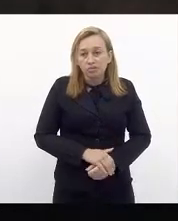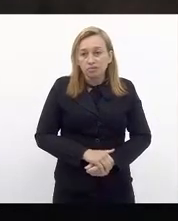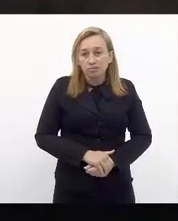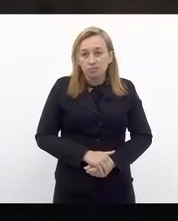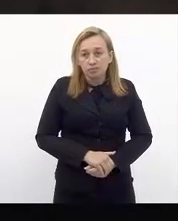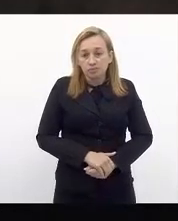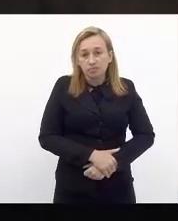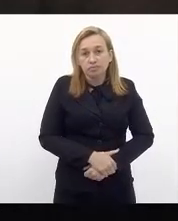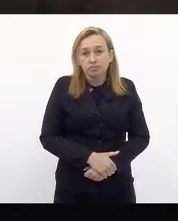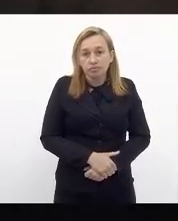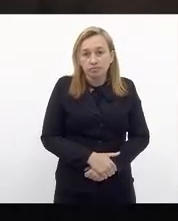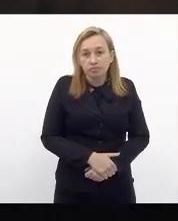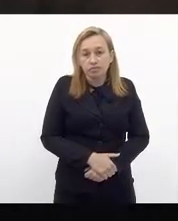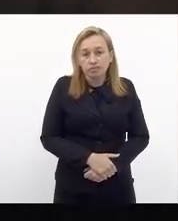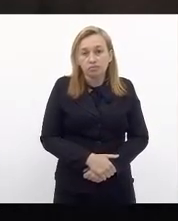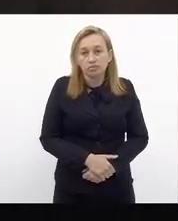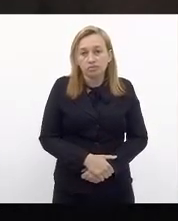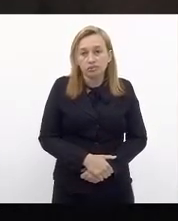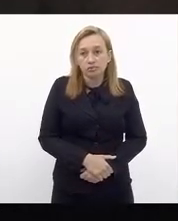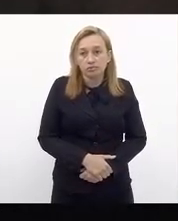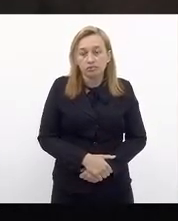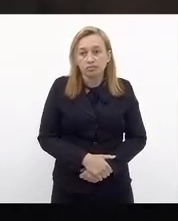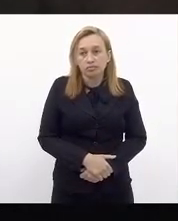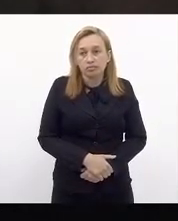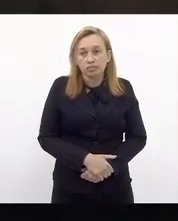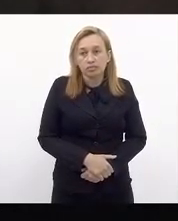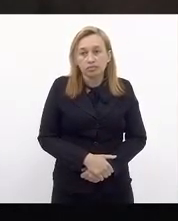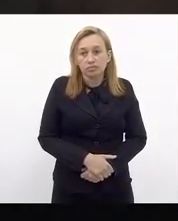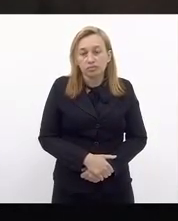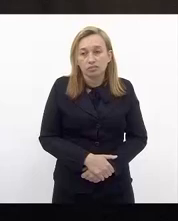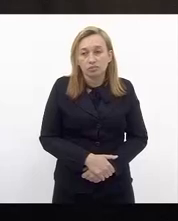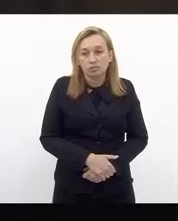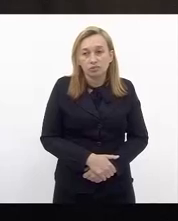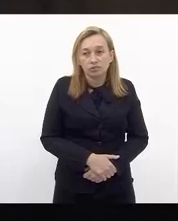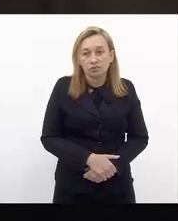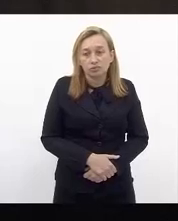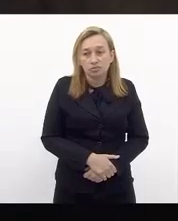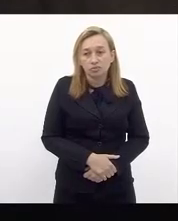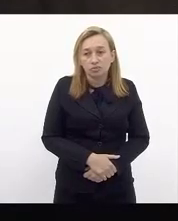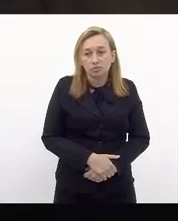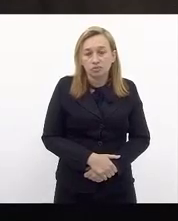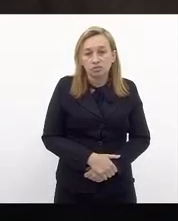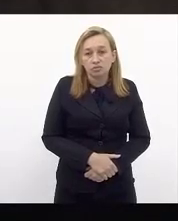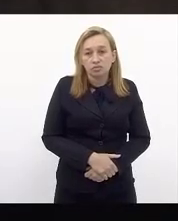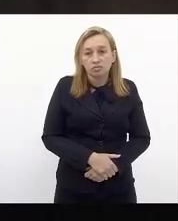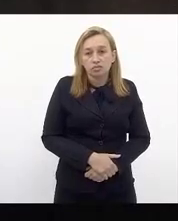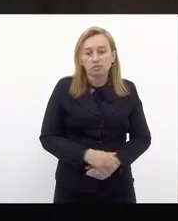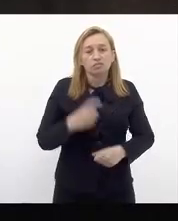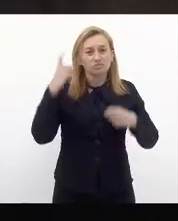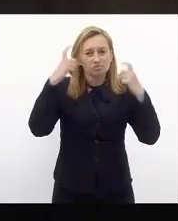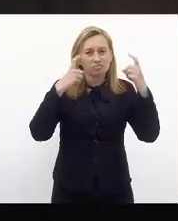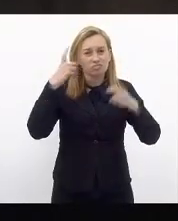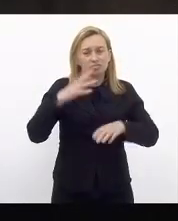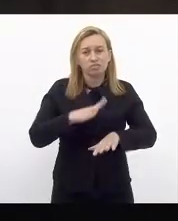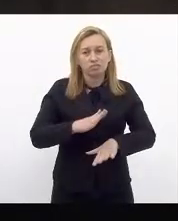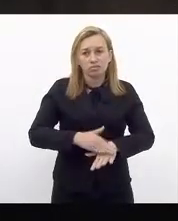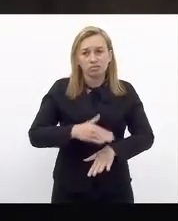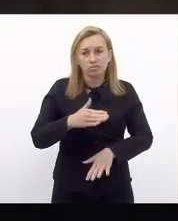causado nada Tem me causado o mais perfeito cidade